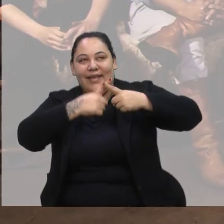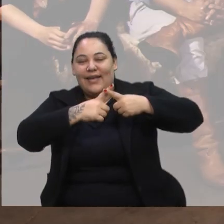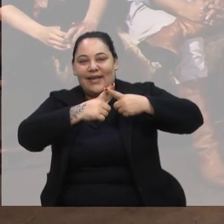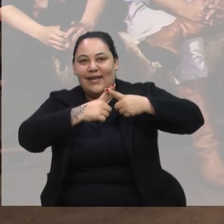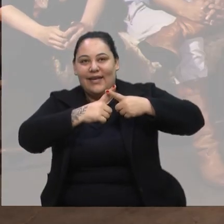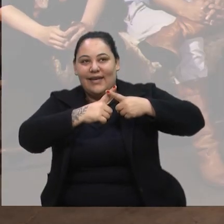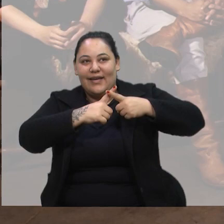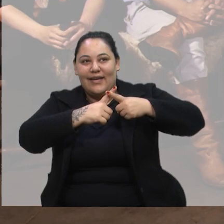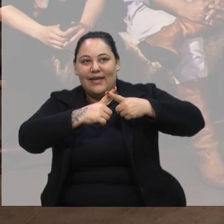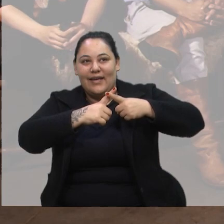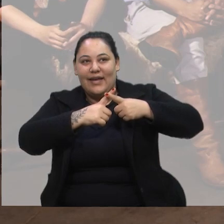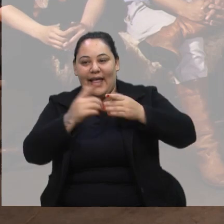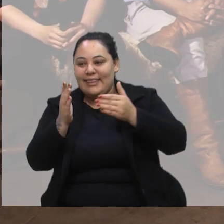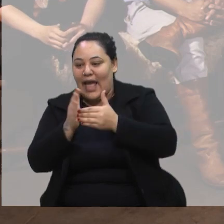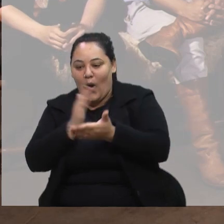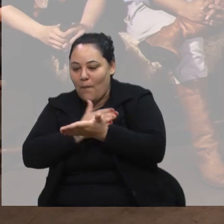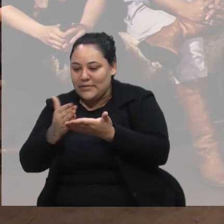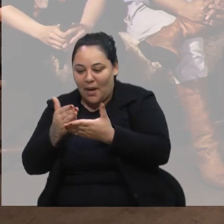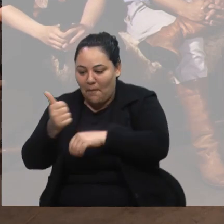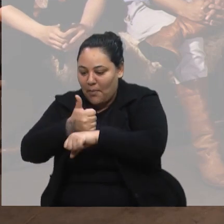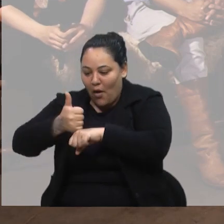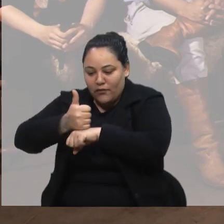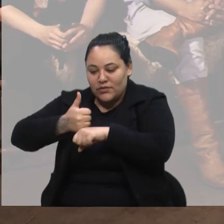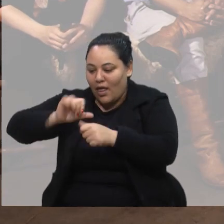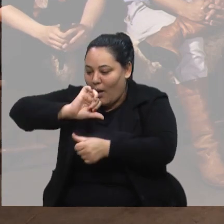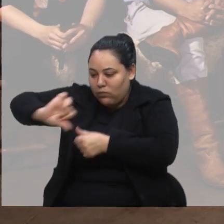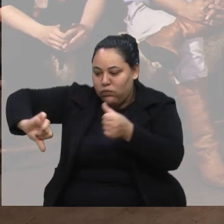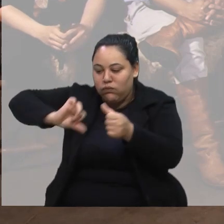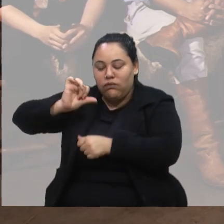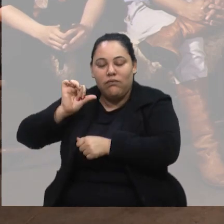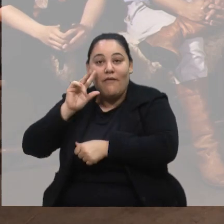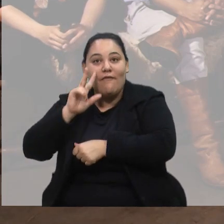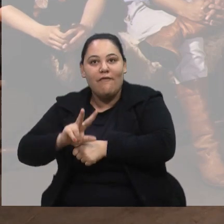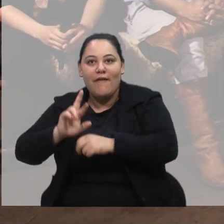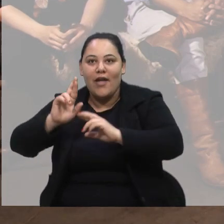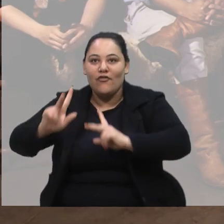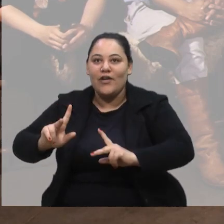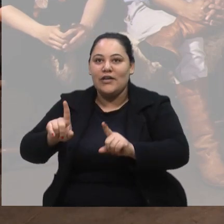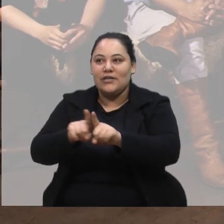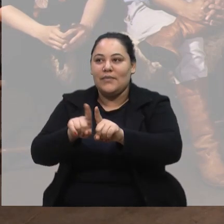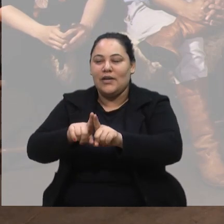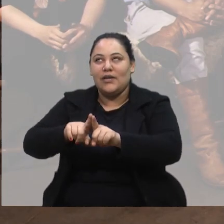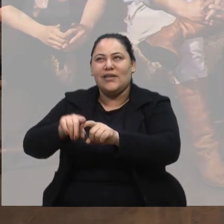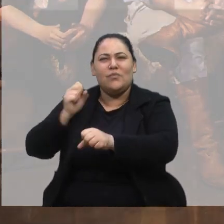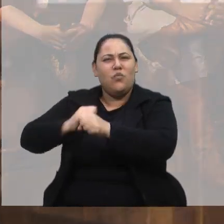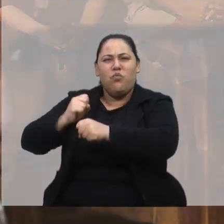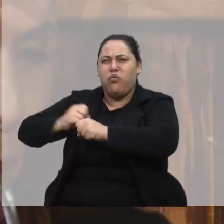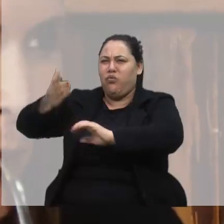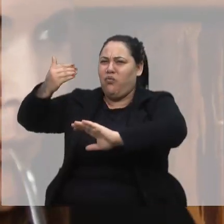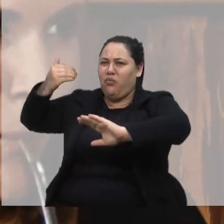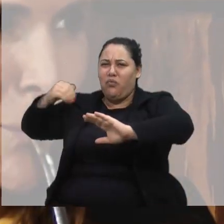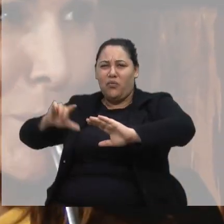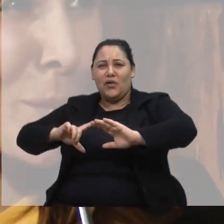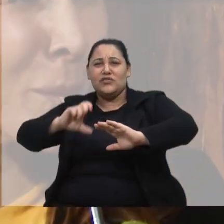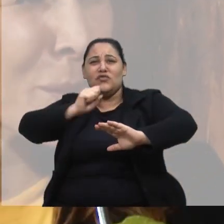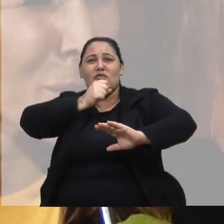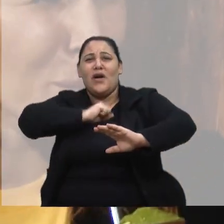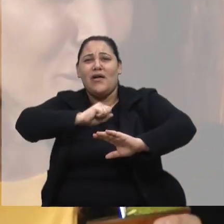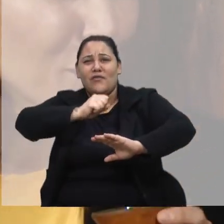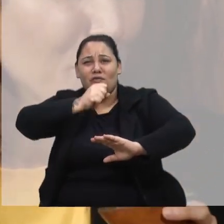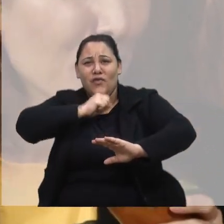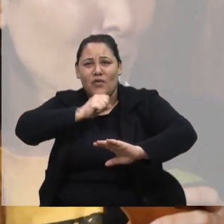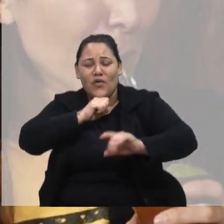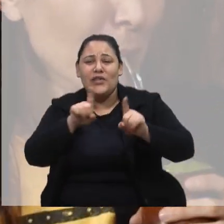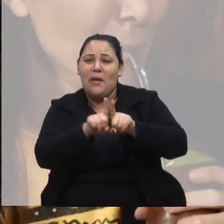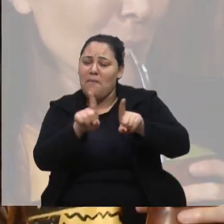até sentar e estudar e ver que isso, o quanto faz a diferença. Eu tive um avô que era acordeonista,